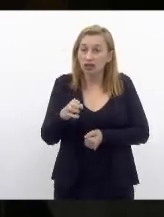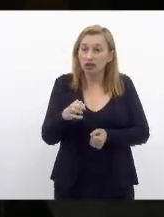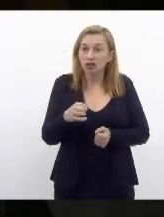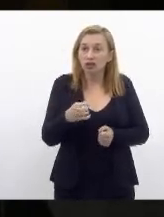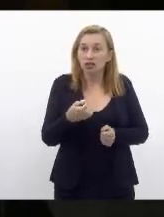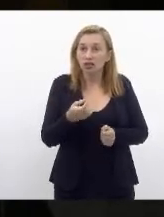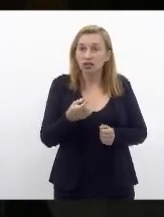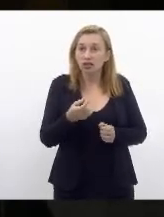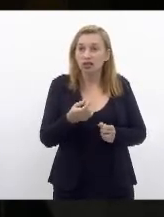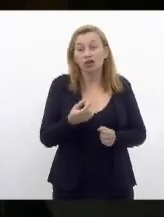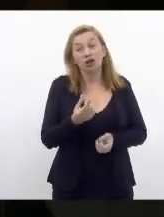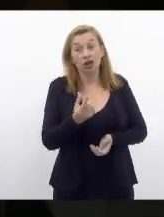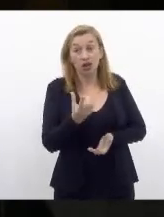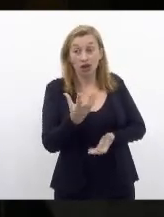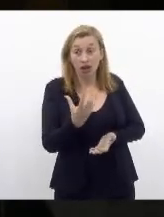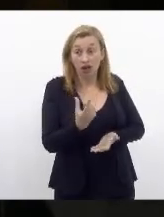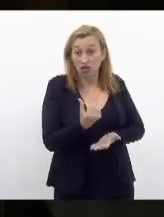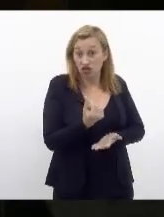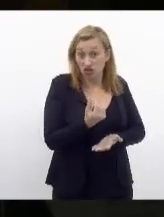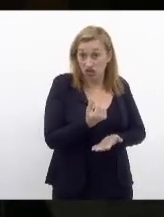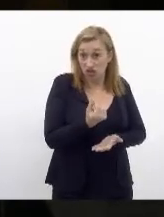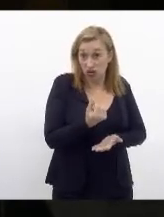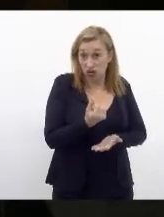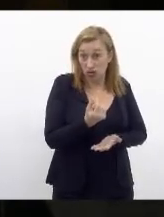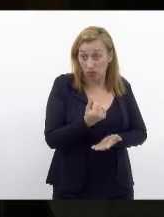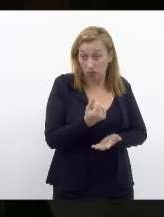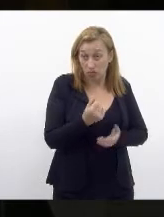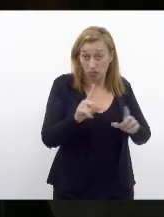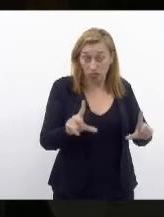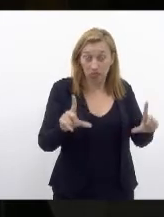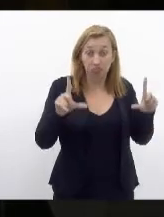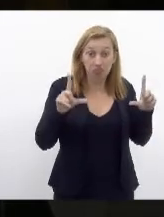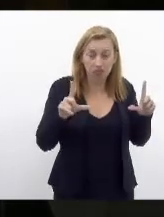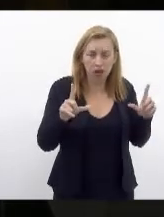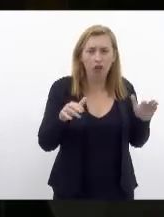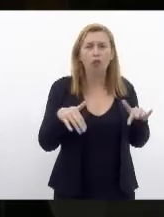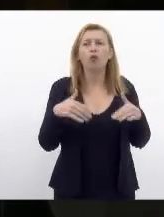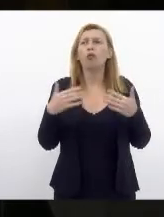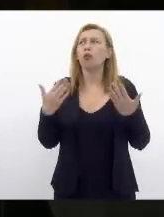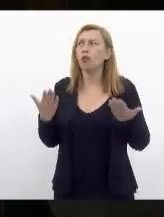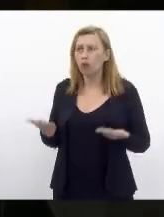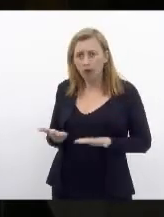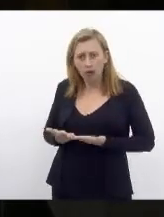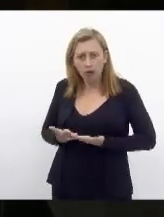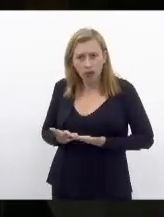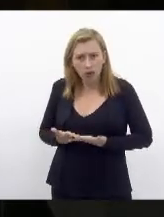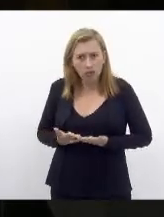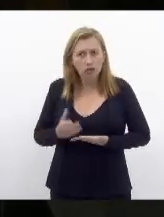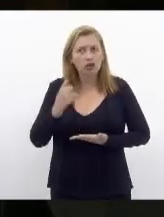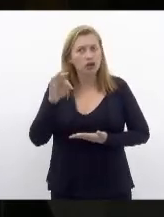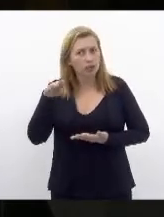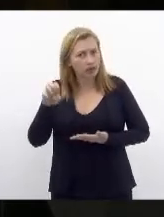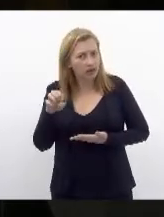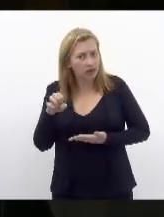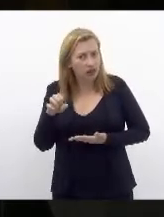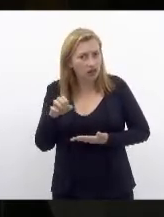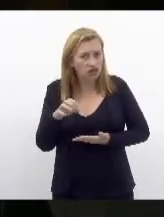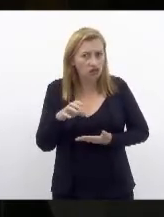comerciais. Eu queria entender qual fim comercial tem um gabinete